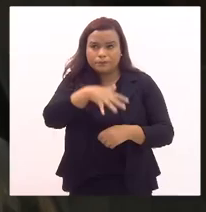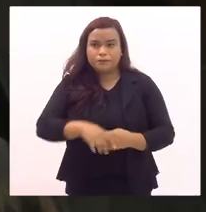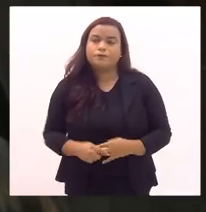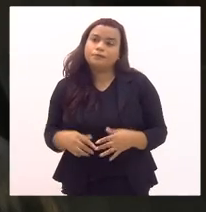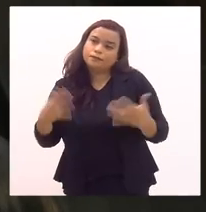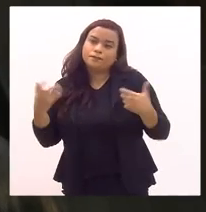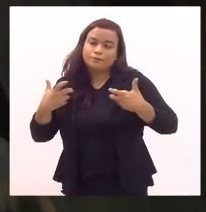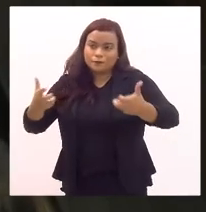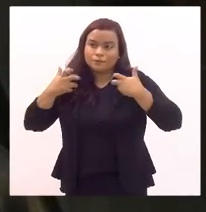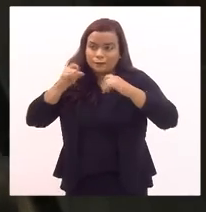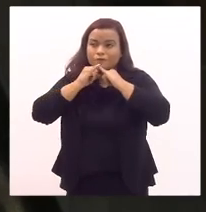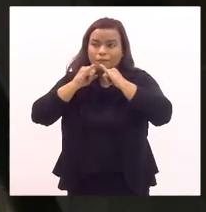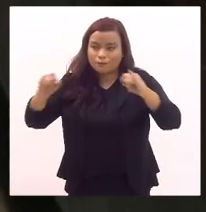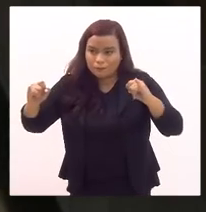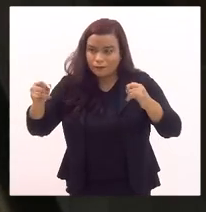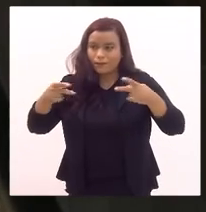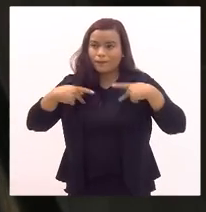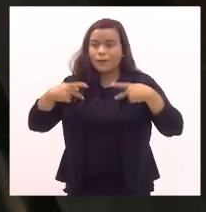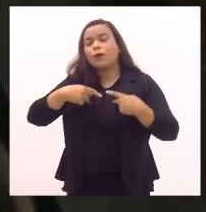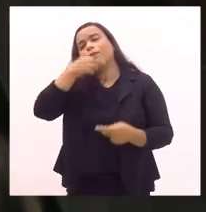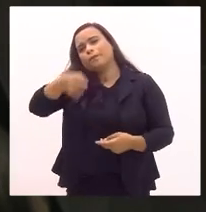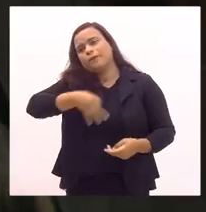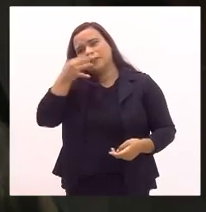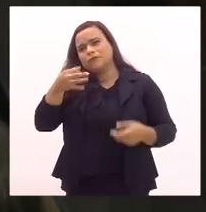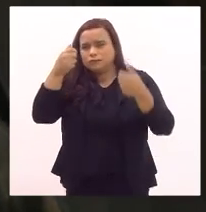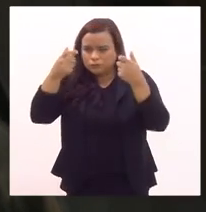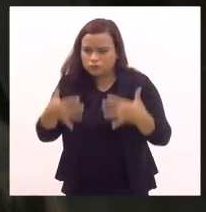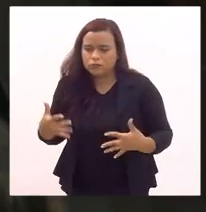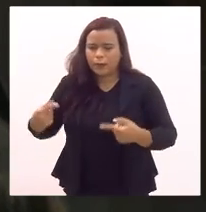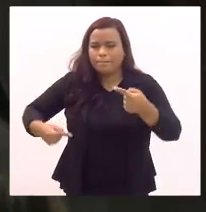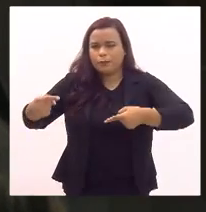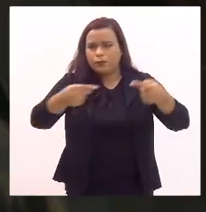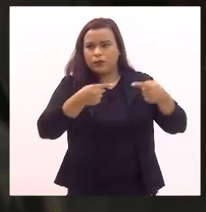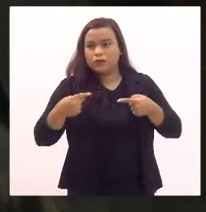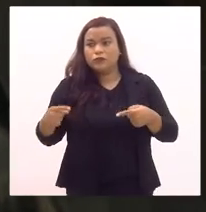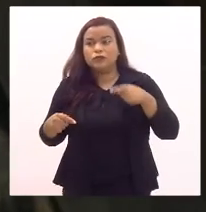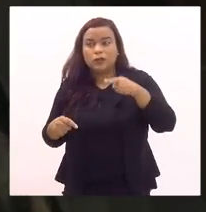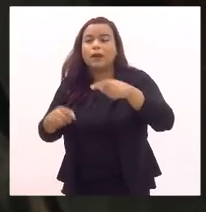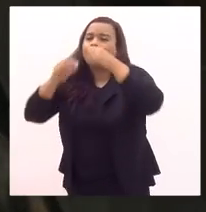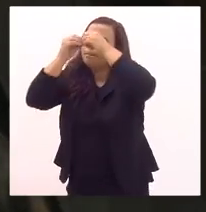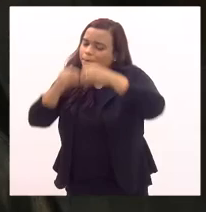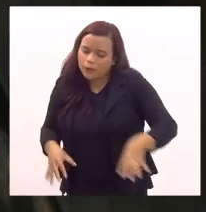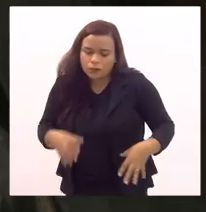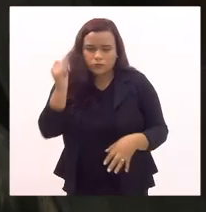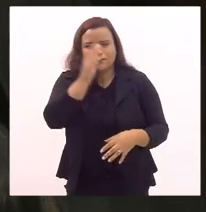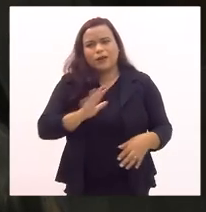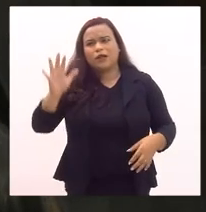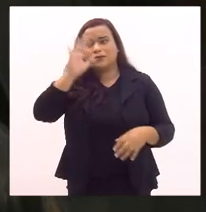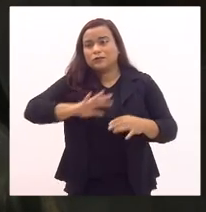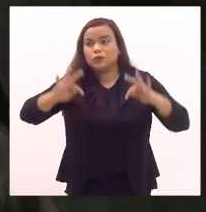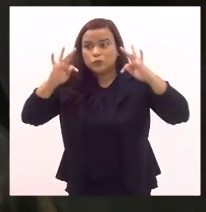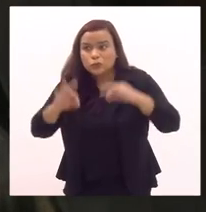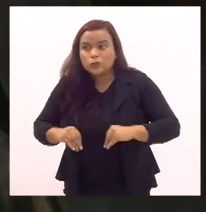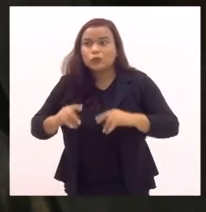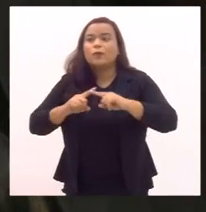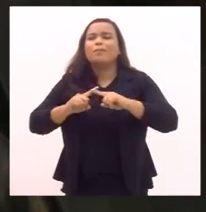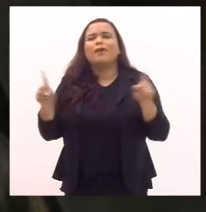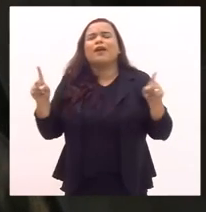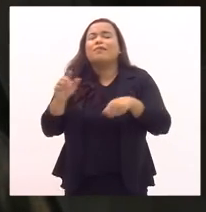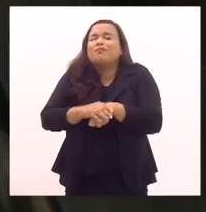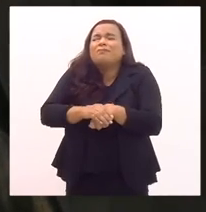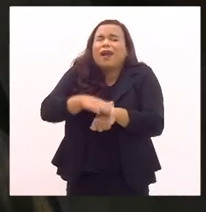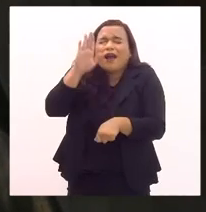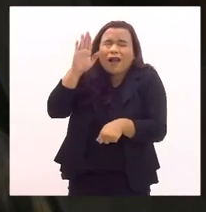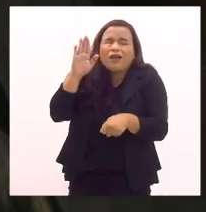me manifestar nesse sentido dizer que essa política prejudica todo o Brasil mas prejudica sensivelmente